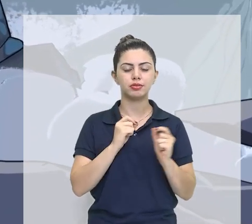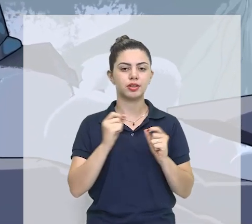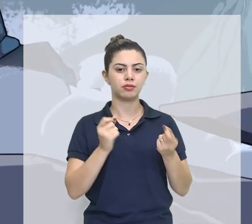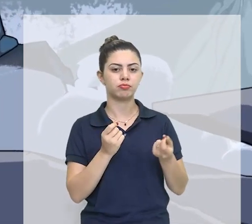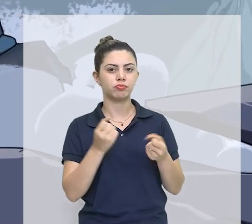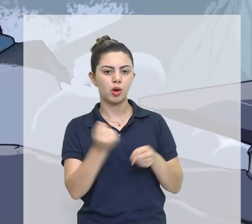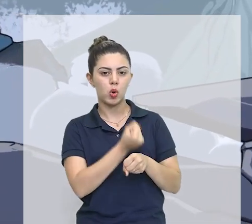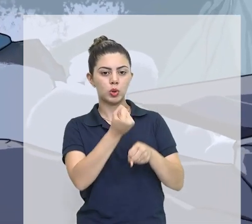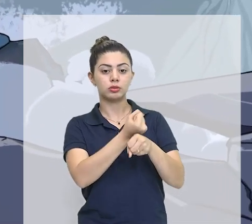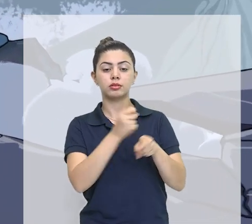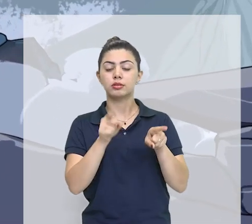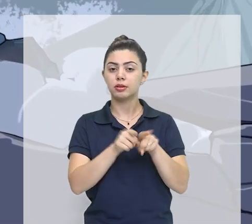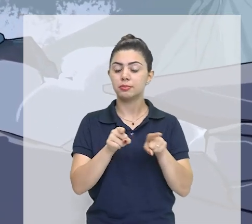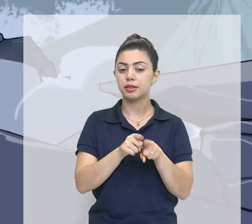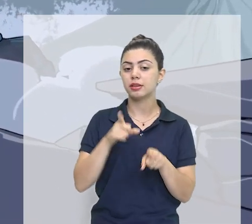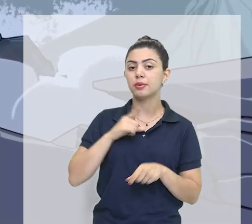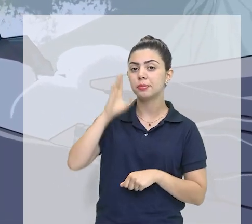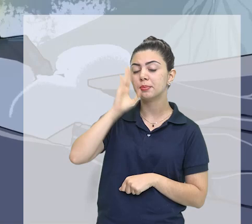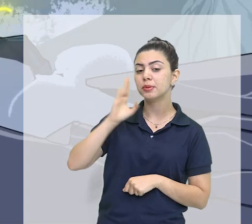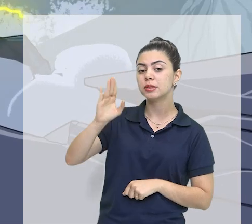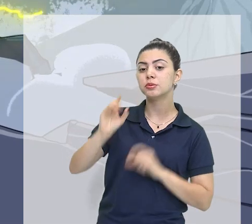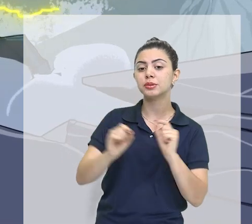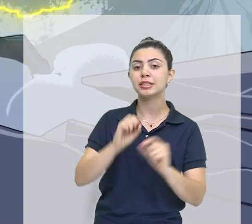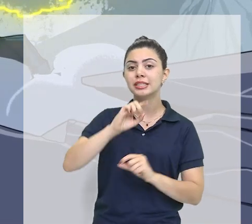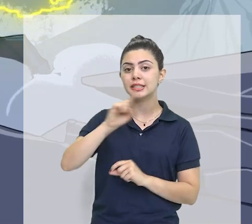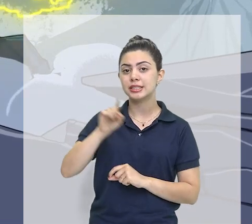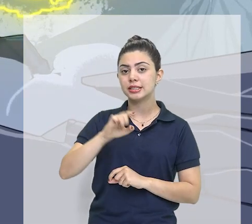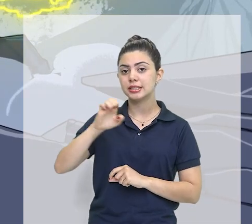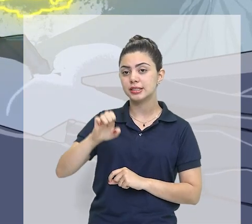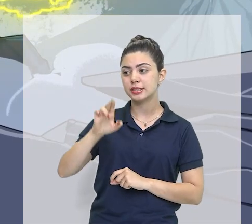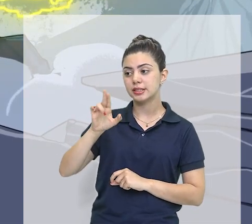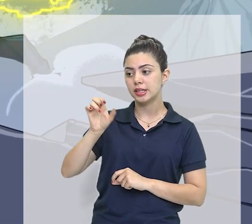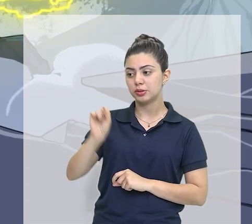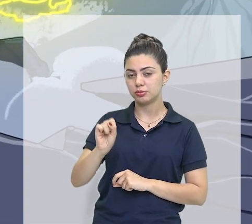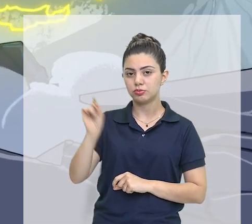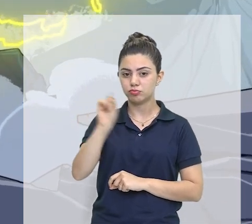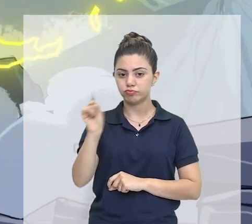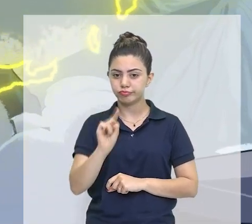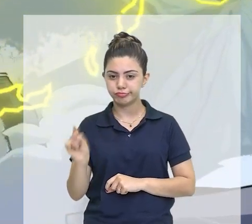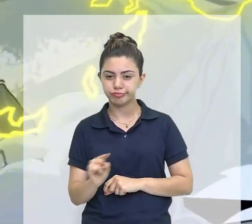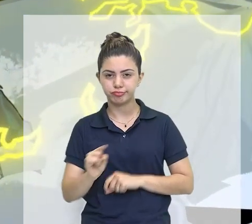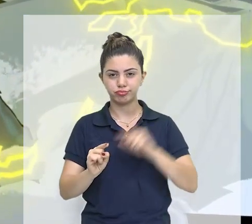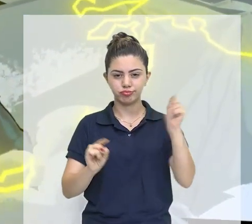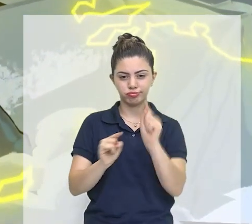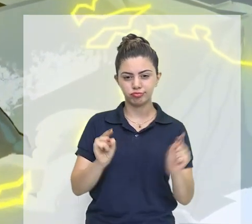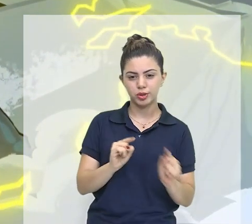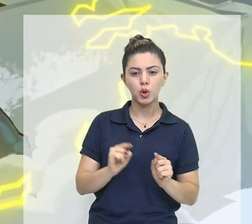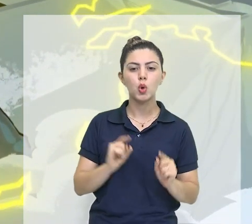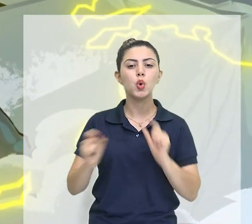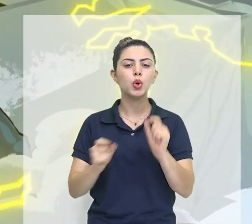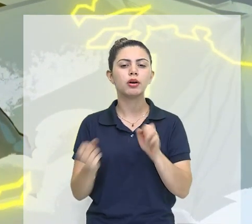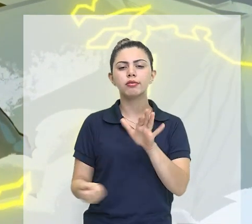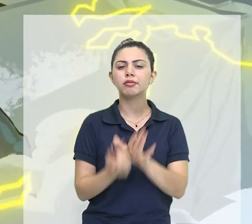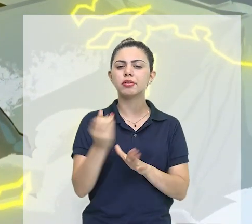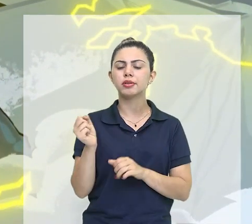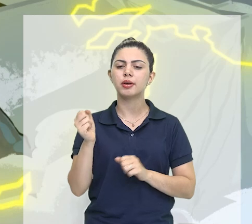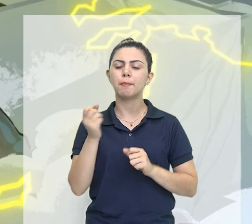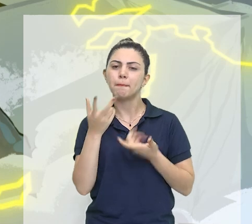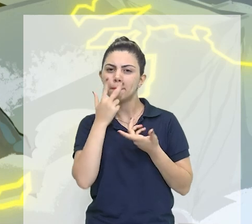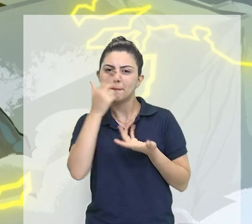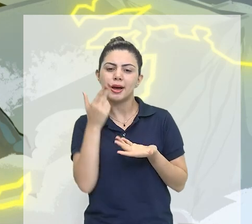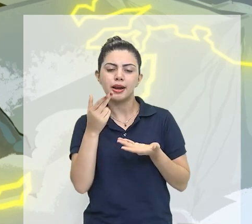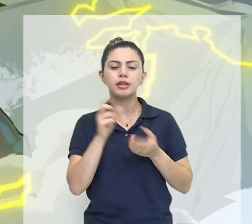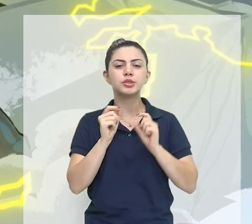nós temos aí a figura principal, né, que é Zeus, formando, então, aí através dos seus raios o quê, né? Esse mapa, então,